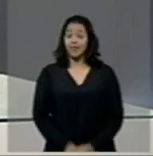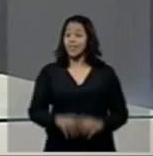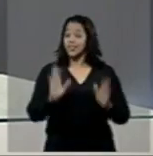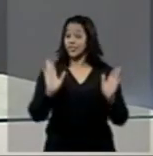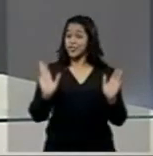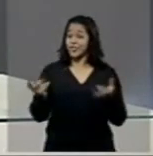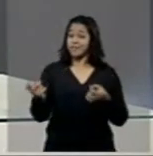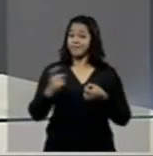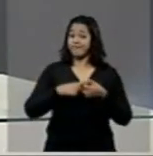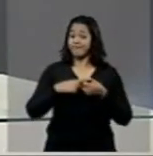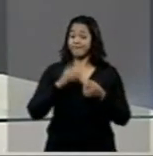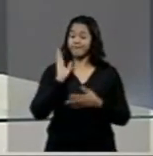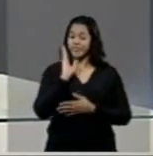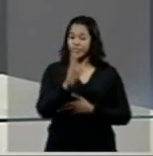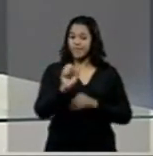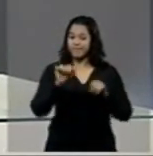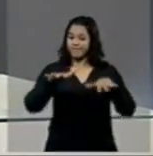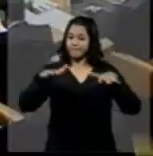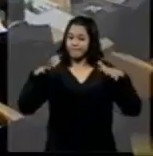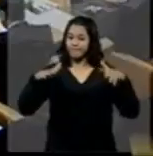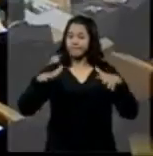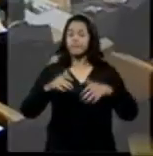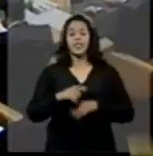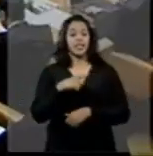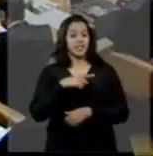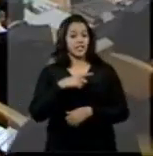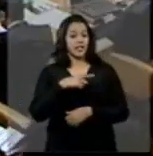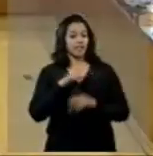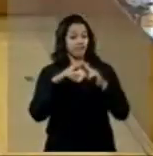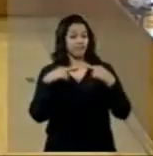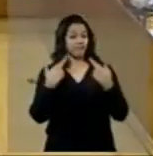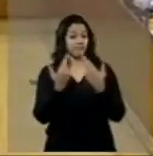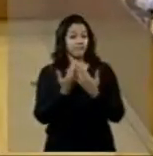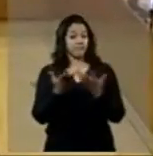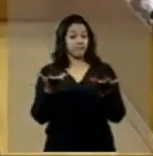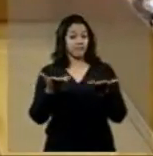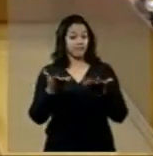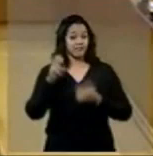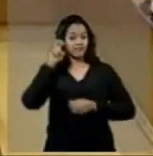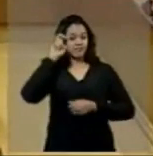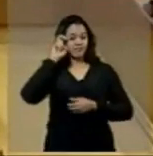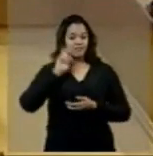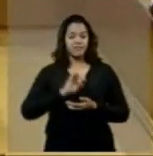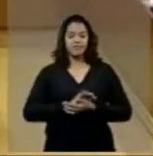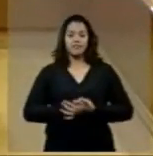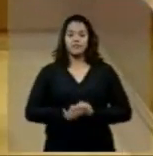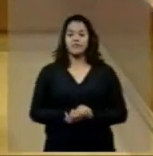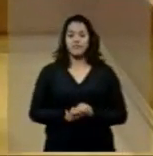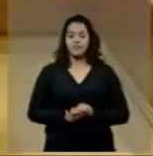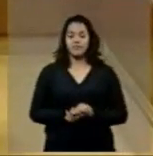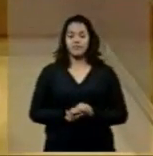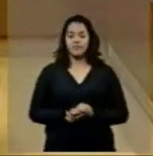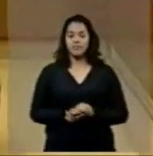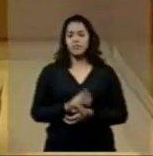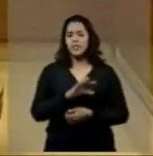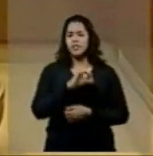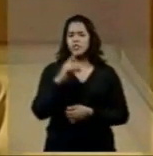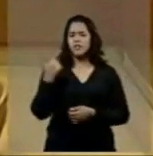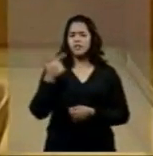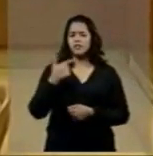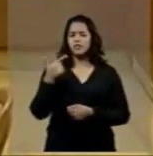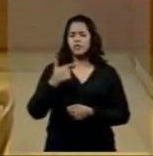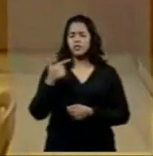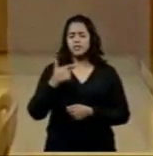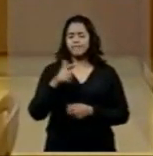Já de volta com o direto do plenário, imagens do plenário do Supremo Tribunal Federal, sessão desta quinta-feira ao vivo. Sessão ordinária realizada em 22 de agosto